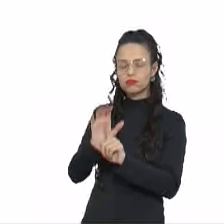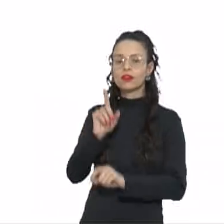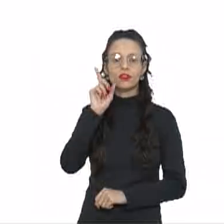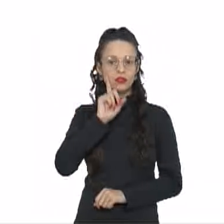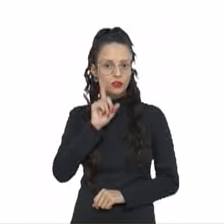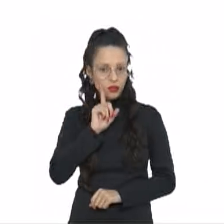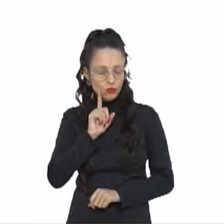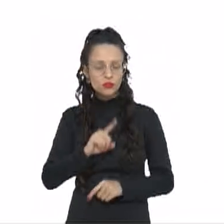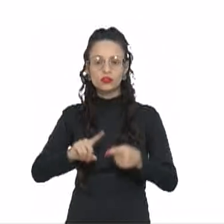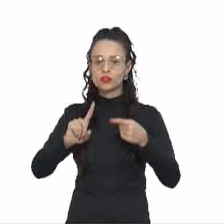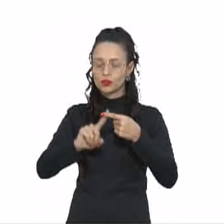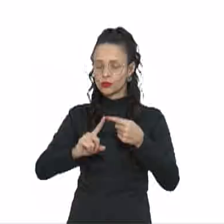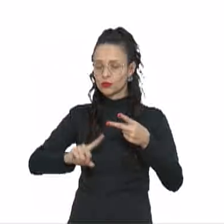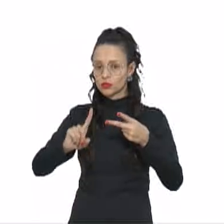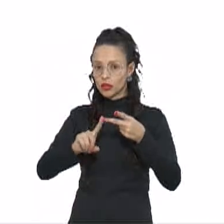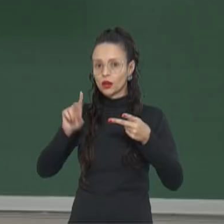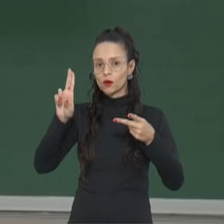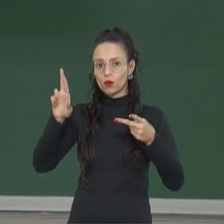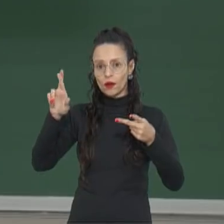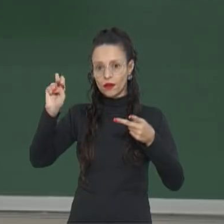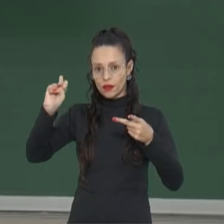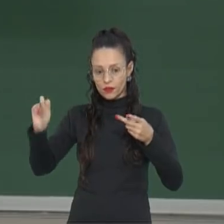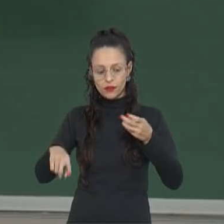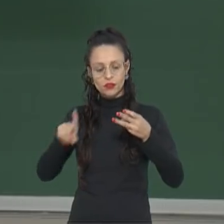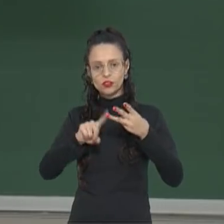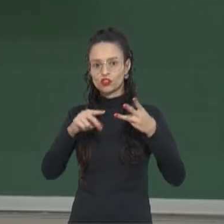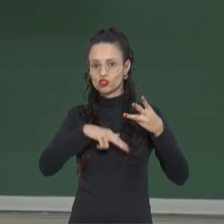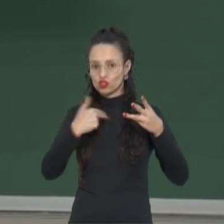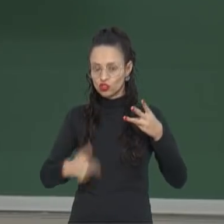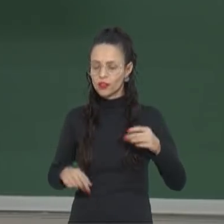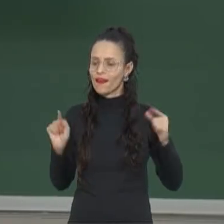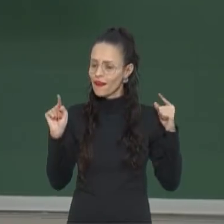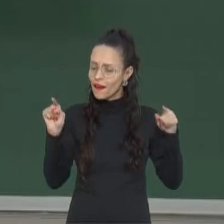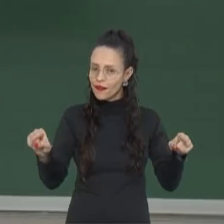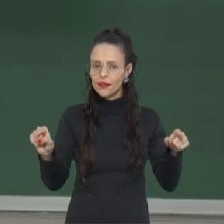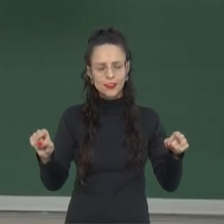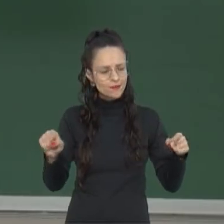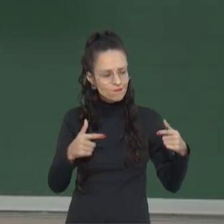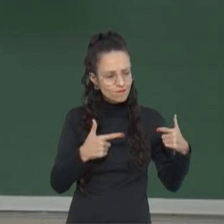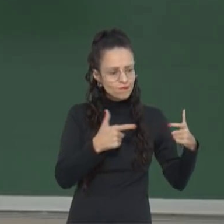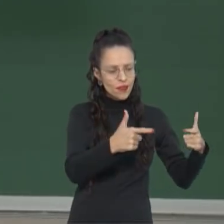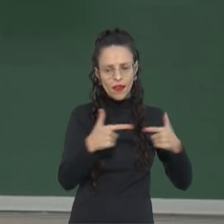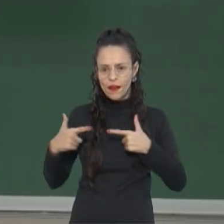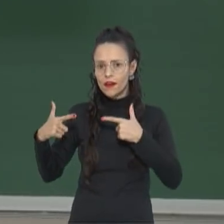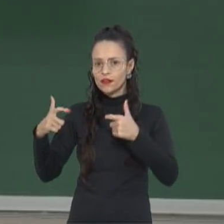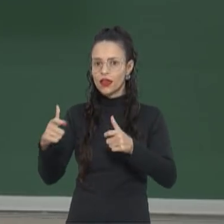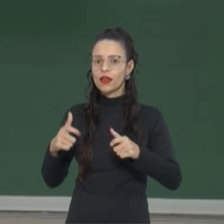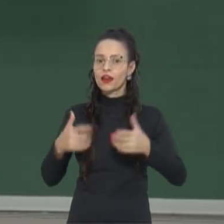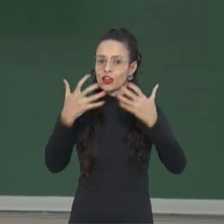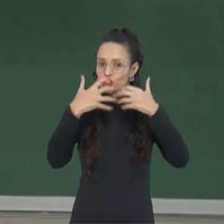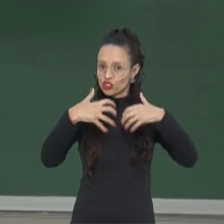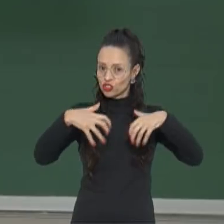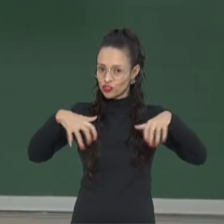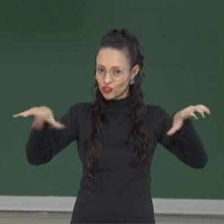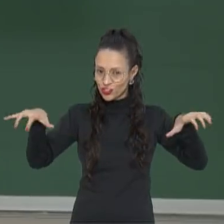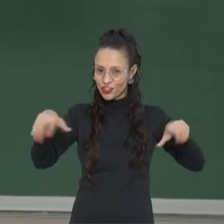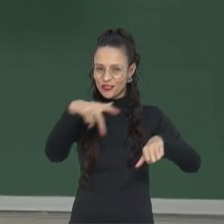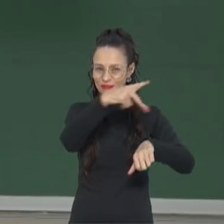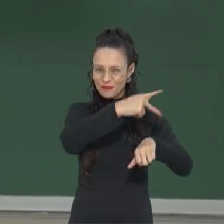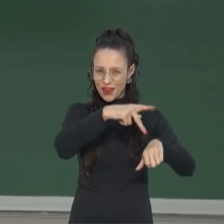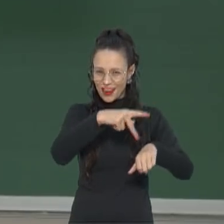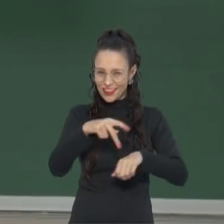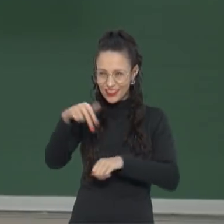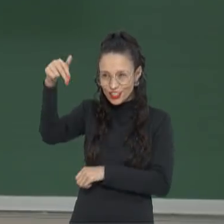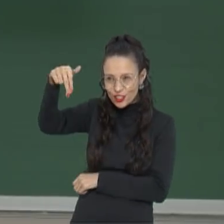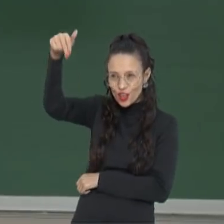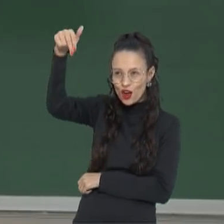da União Soviética e da China. Nos dois casos, os países foram divididos entre socialistas e